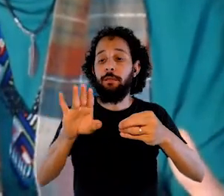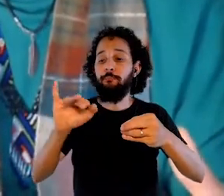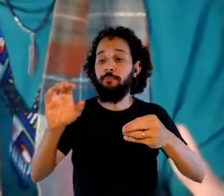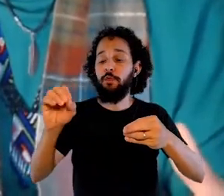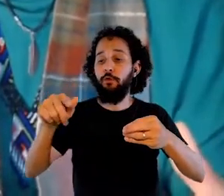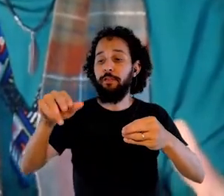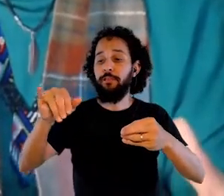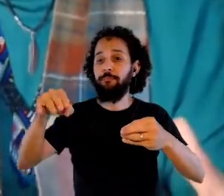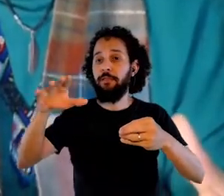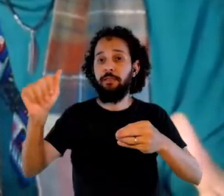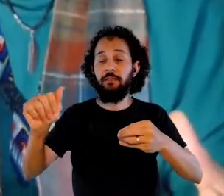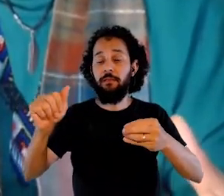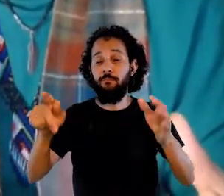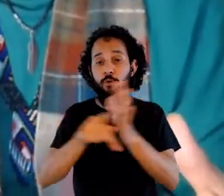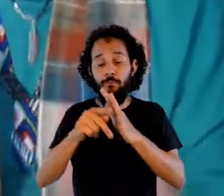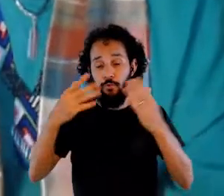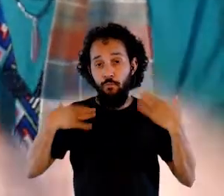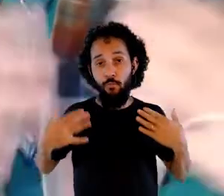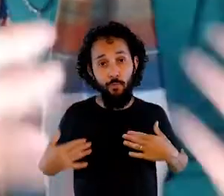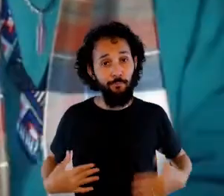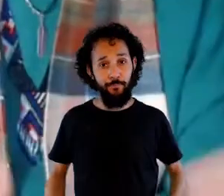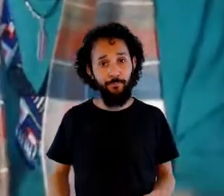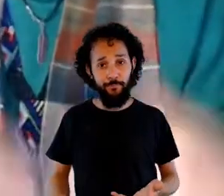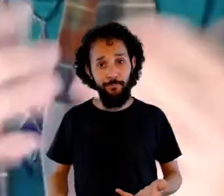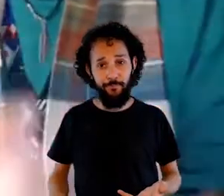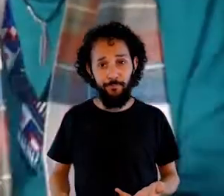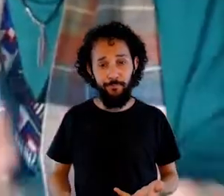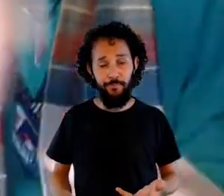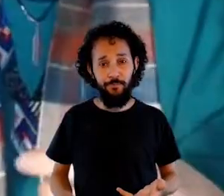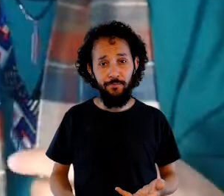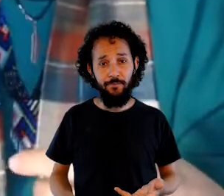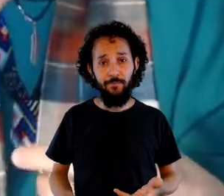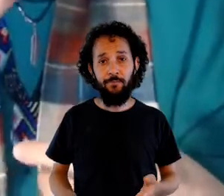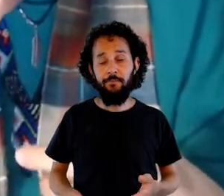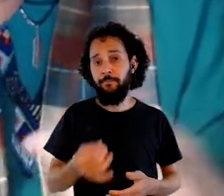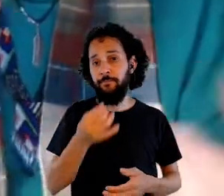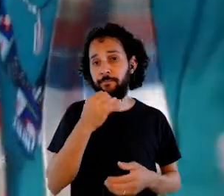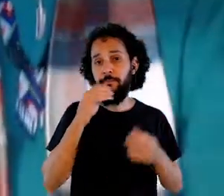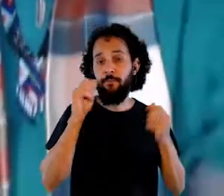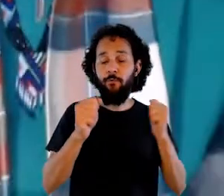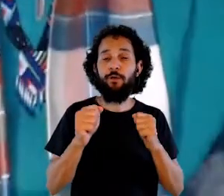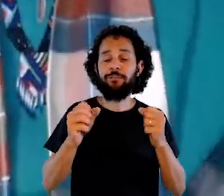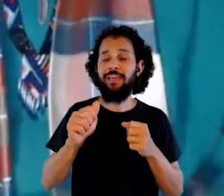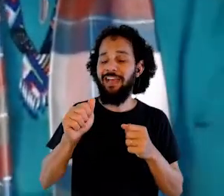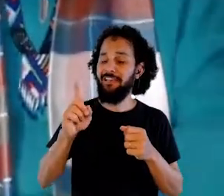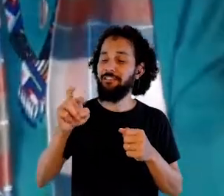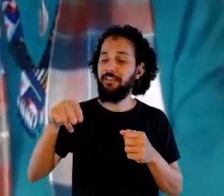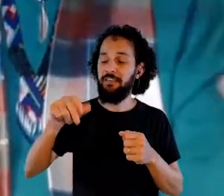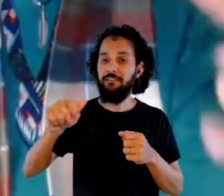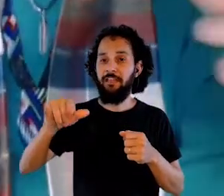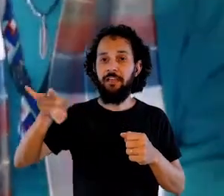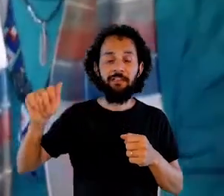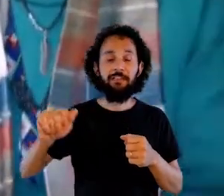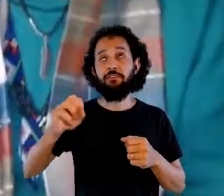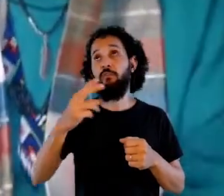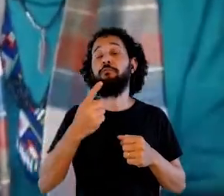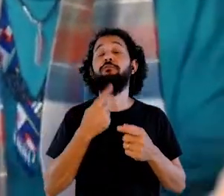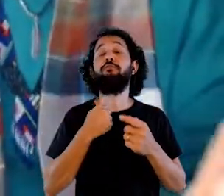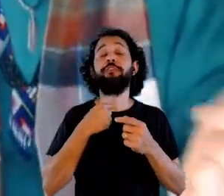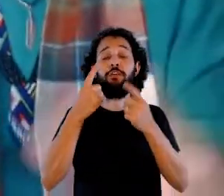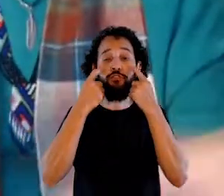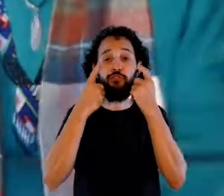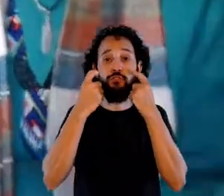Sim. Né? Pode ser adrenalina, noradrenalina, vontade de chorar. Você tem um filme triste ali, você